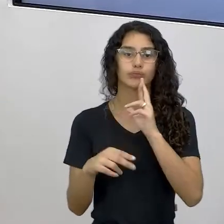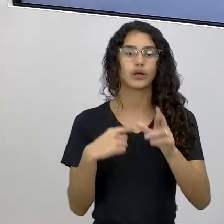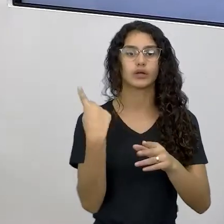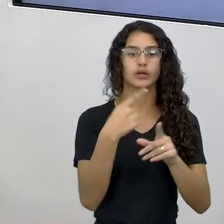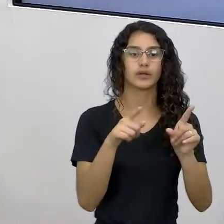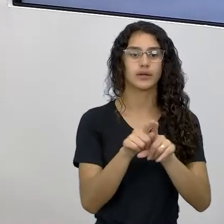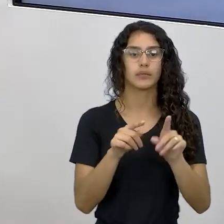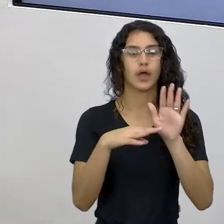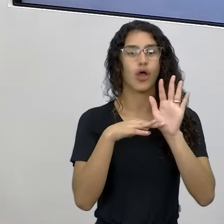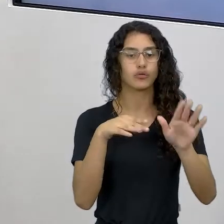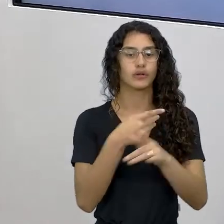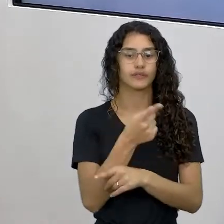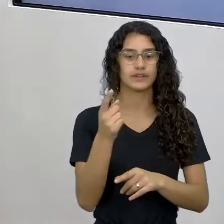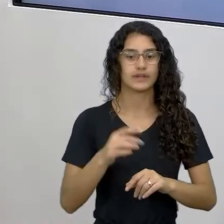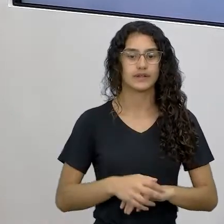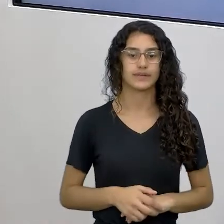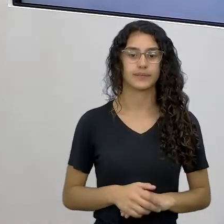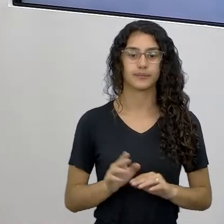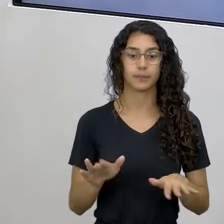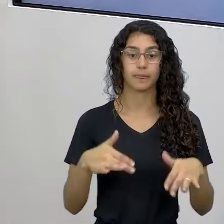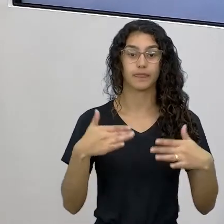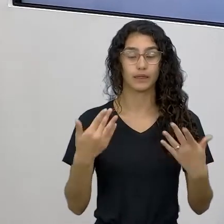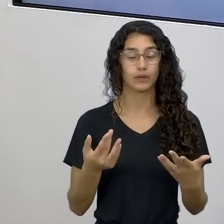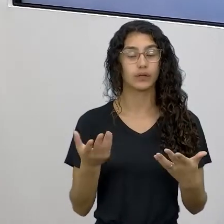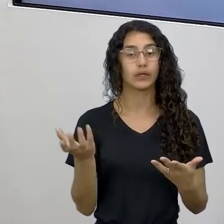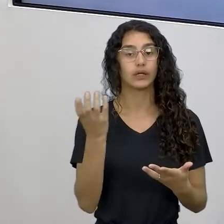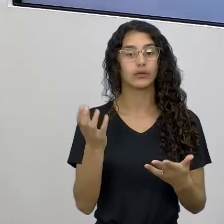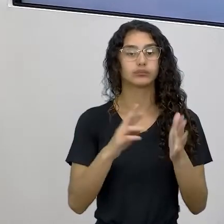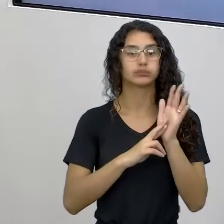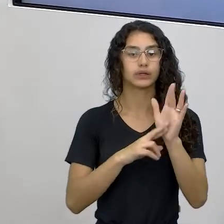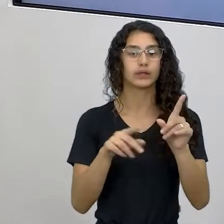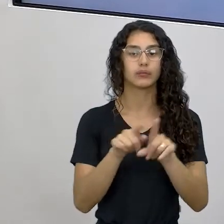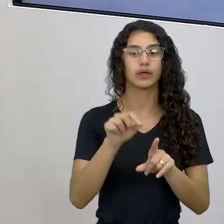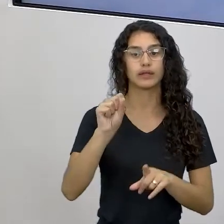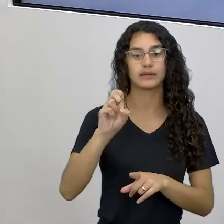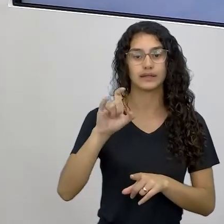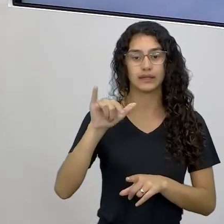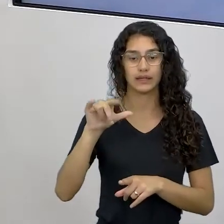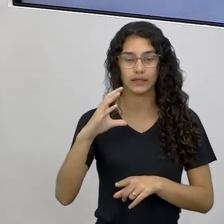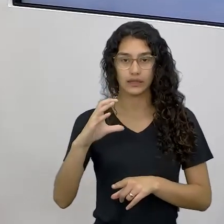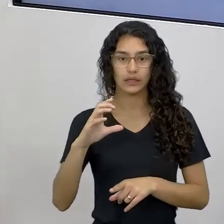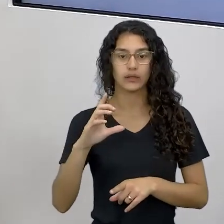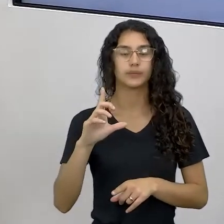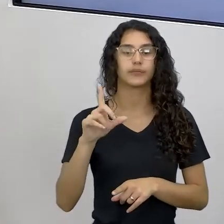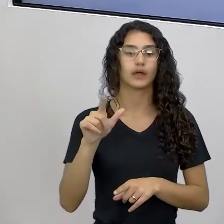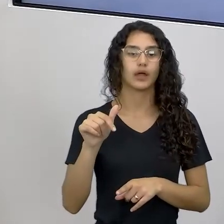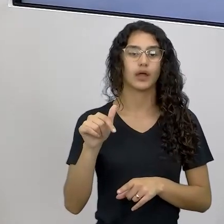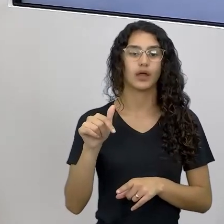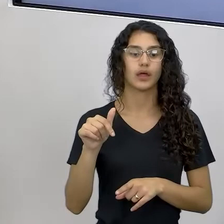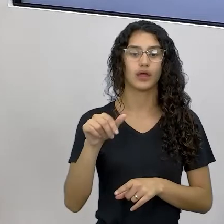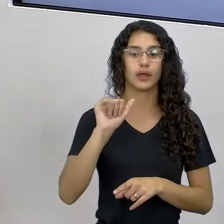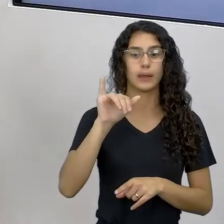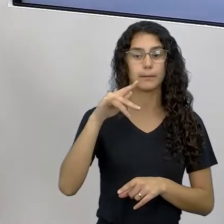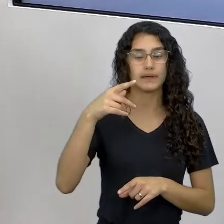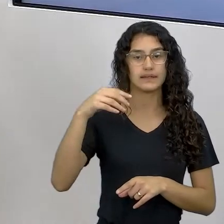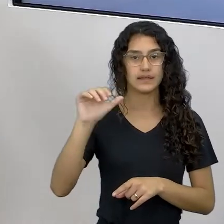gente ajuda vocês. Então é isso que eu queria falar da taxa Selic. Então a taxa Selic, o IPCA, a inflação, ele está